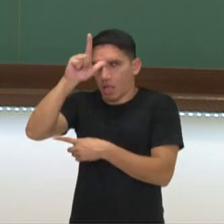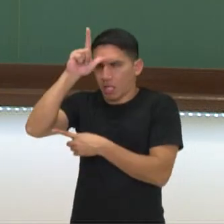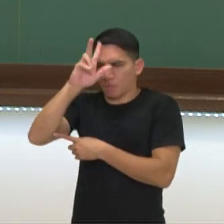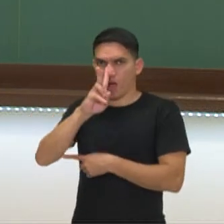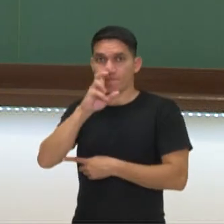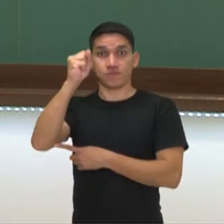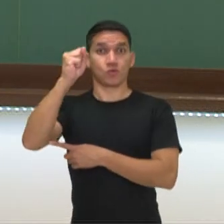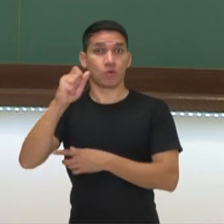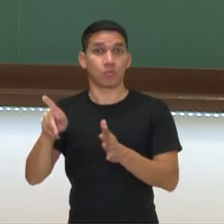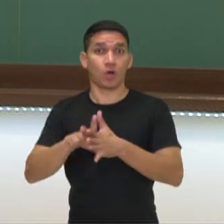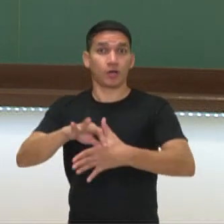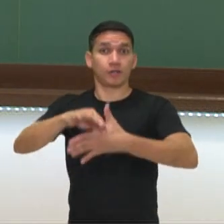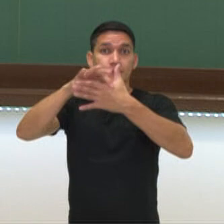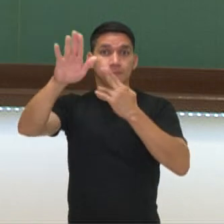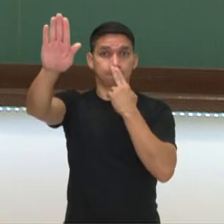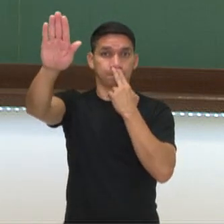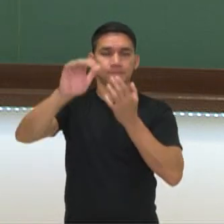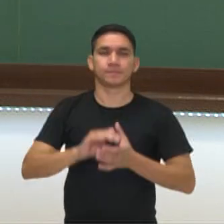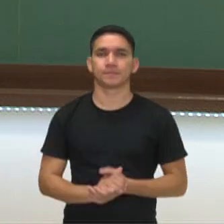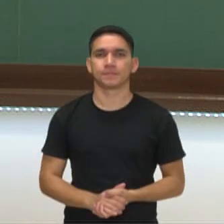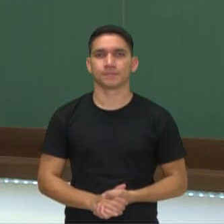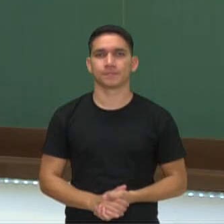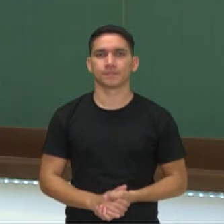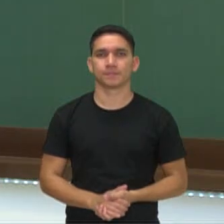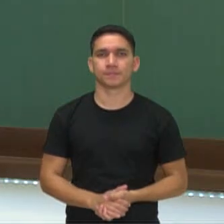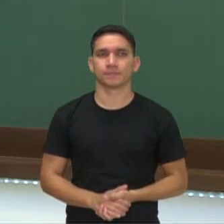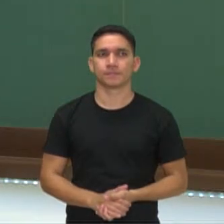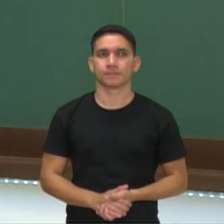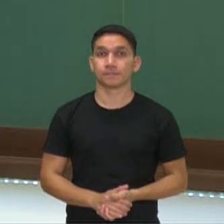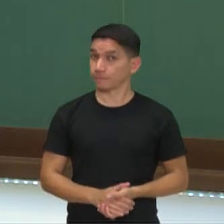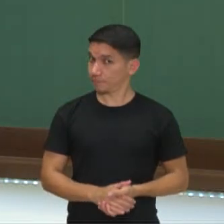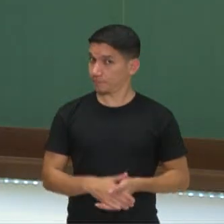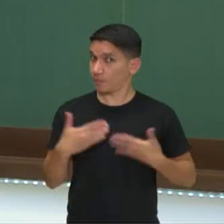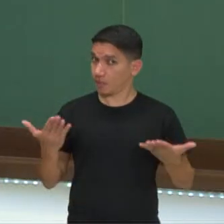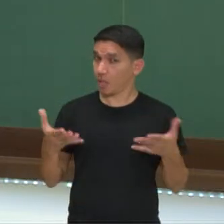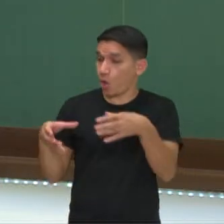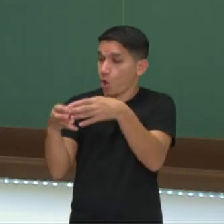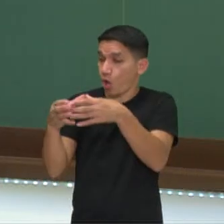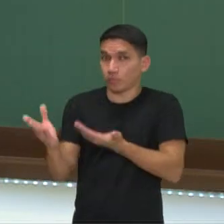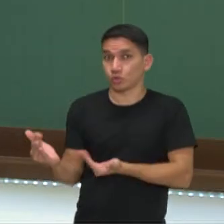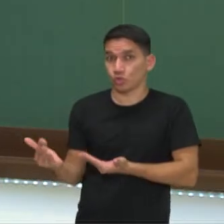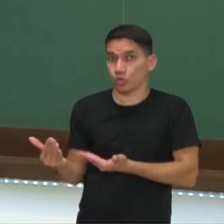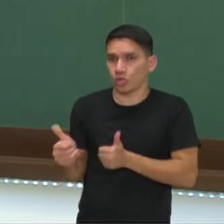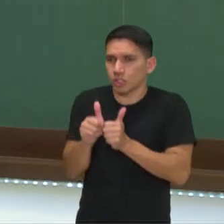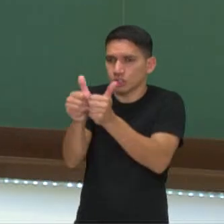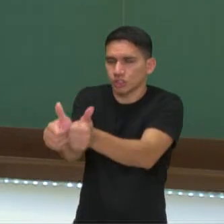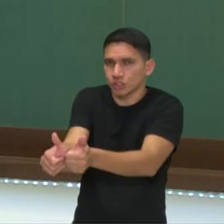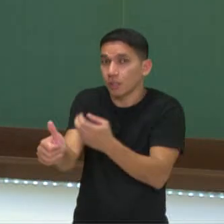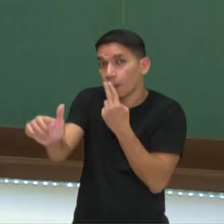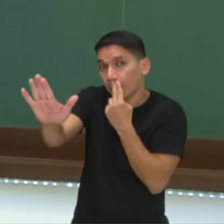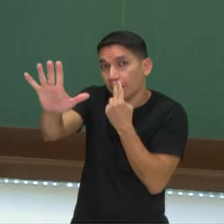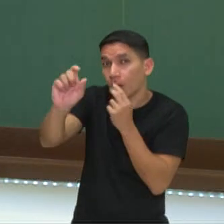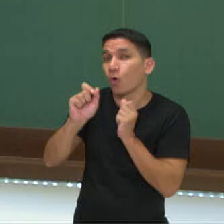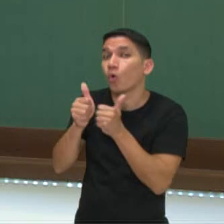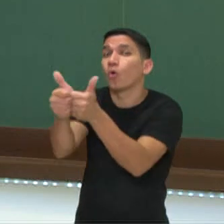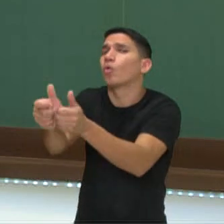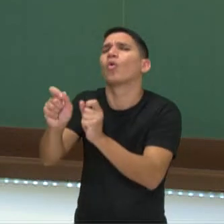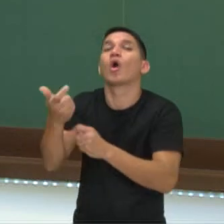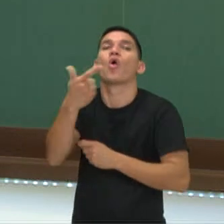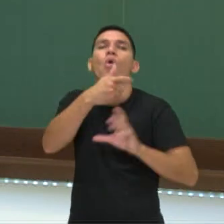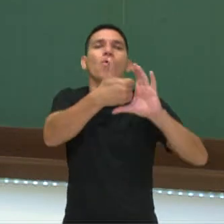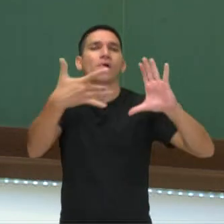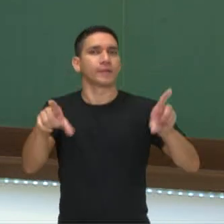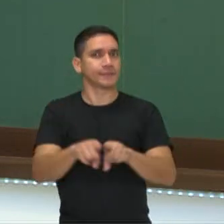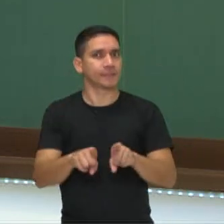sob a liderança do Adolf Hitler. A juventude hitlerista é uma outra característica